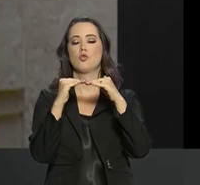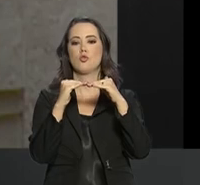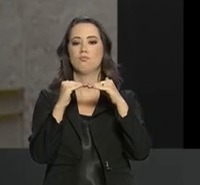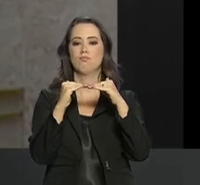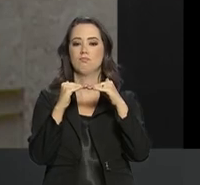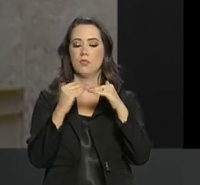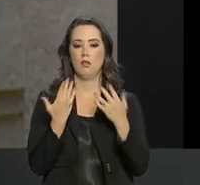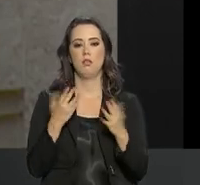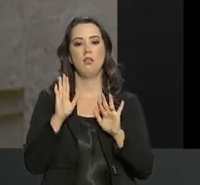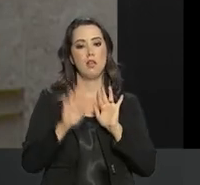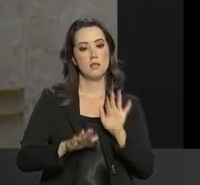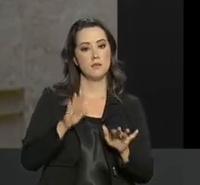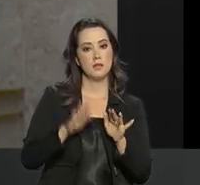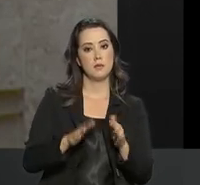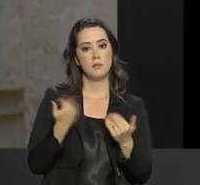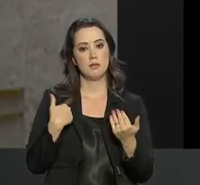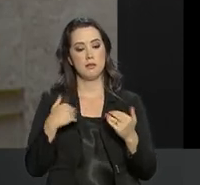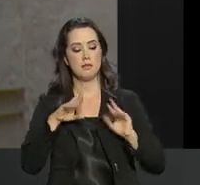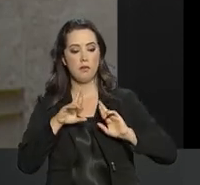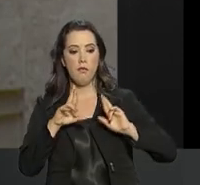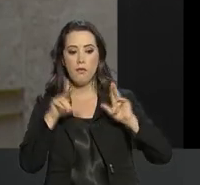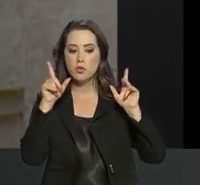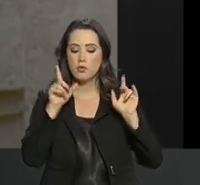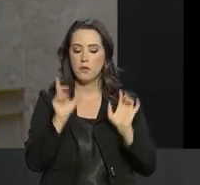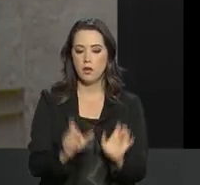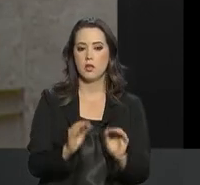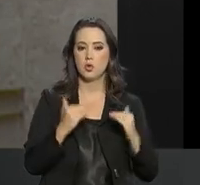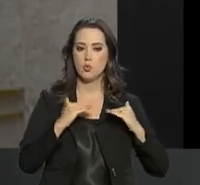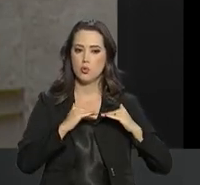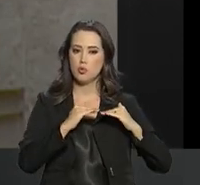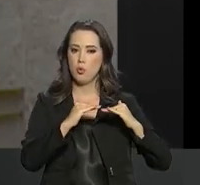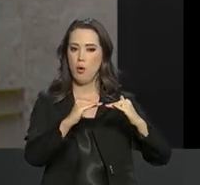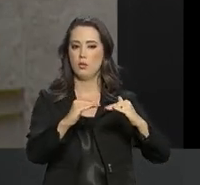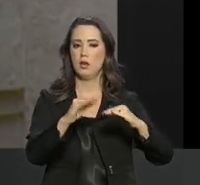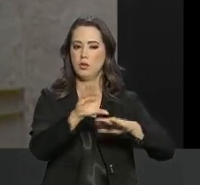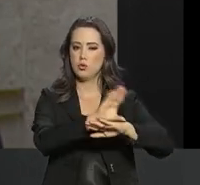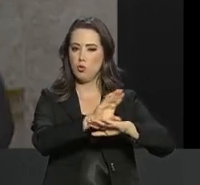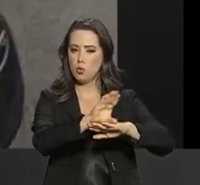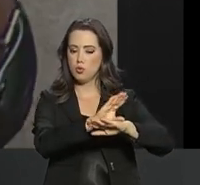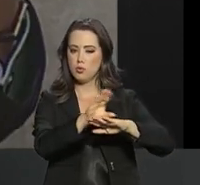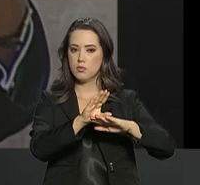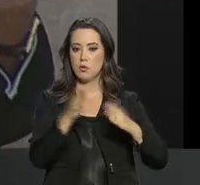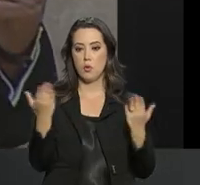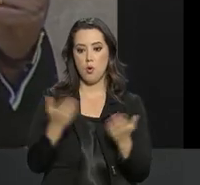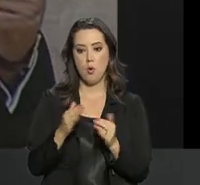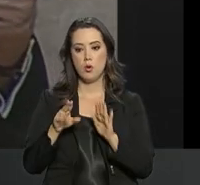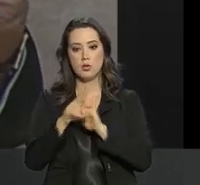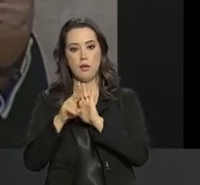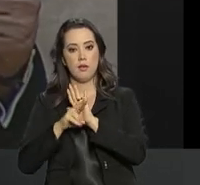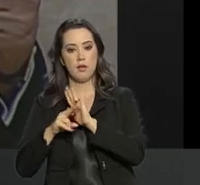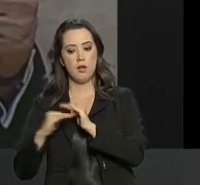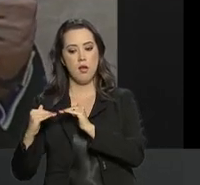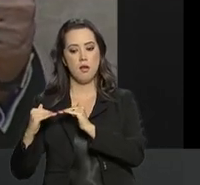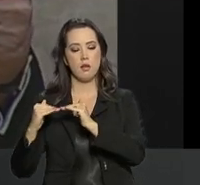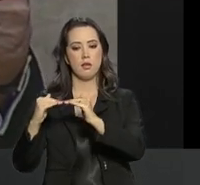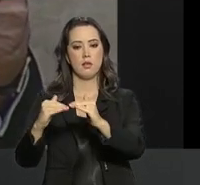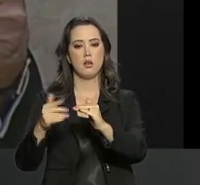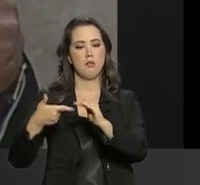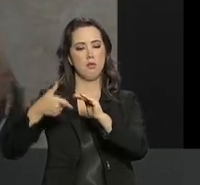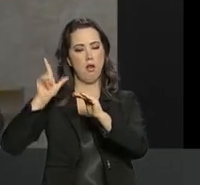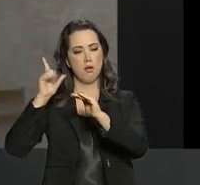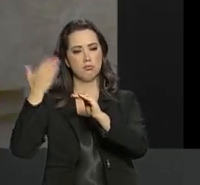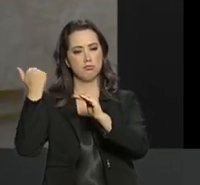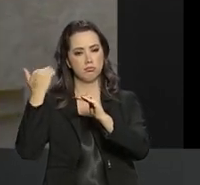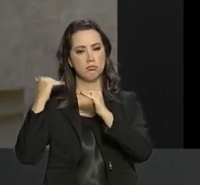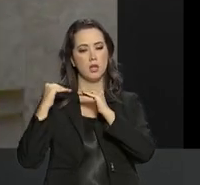invocar uma diferença entre a regra da igualdade hoje vigente no texto constitucional e a regra da igualdade vigente nos anteriores textos